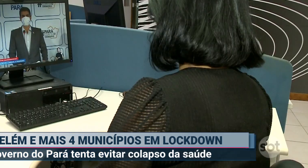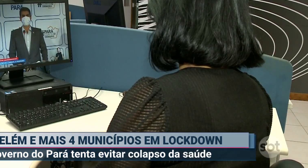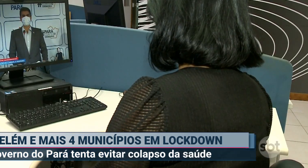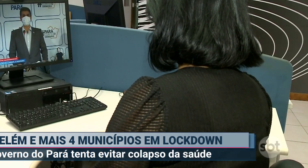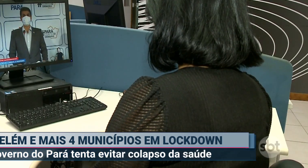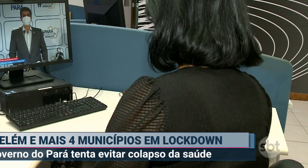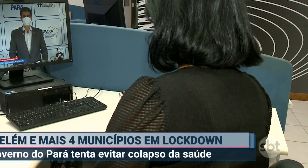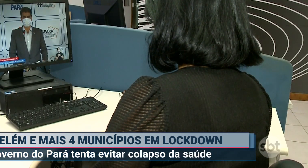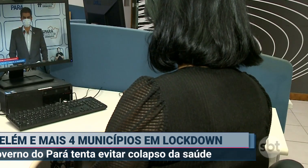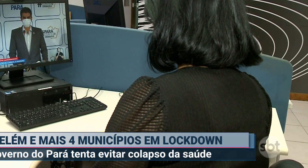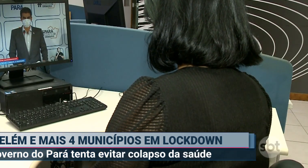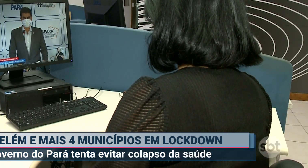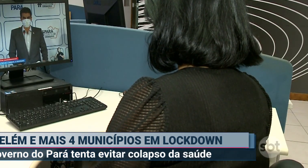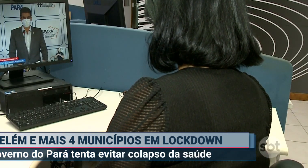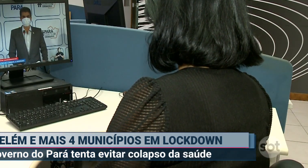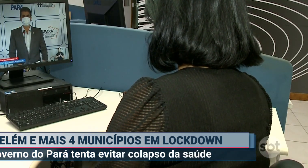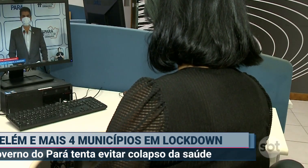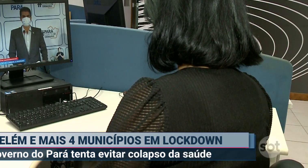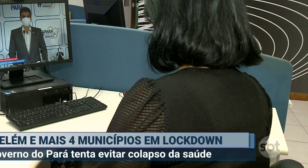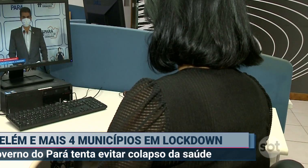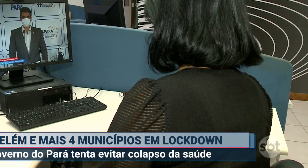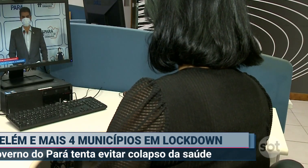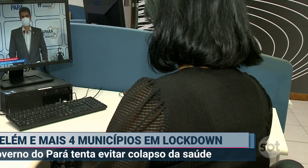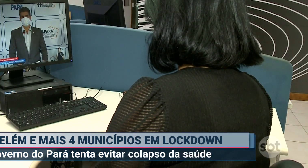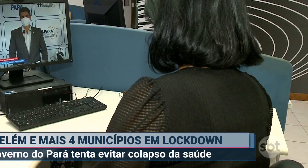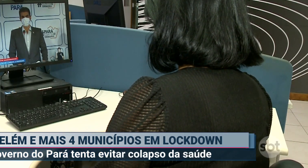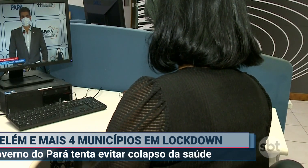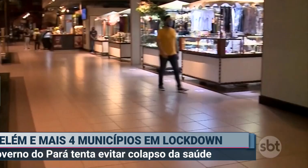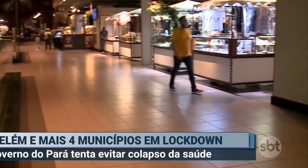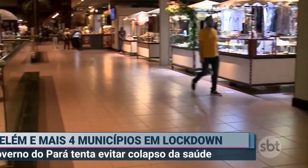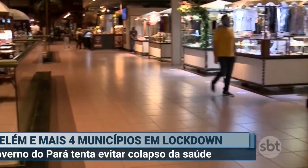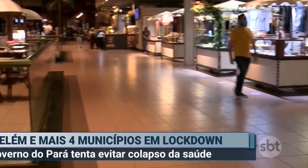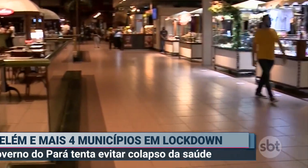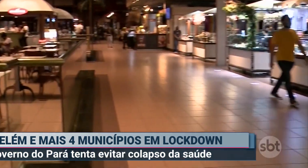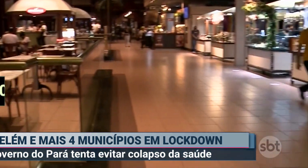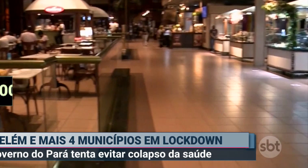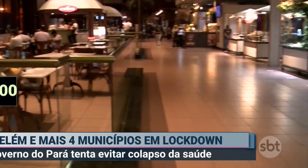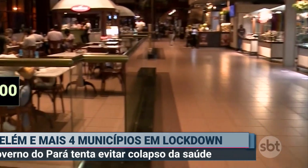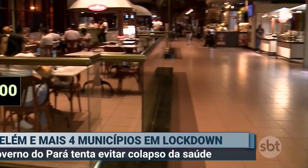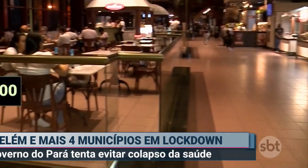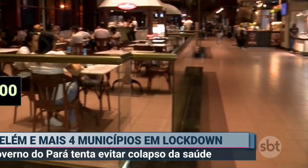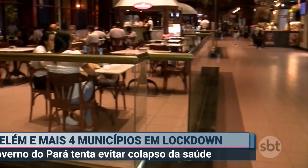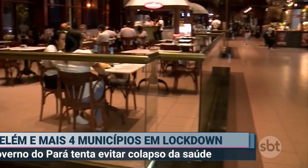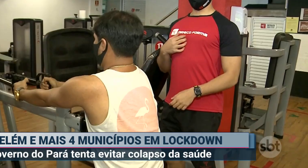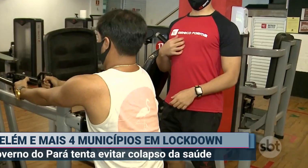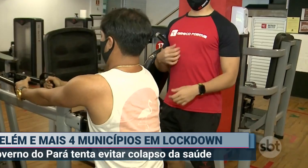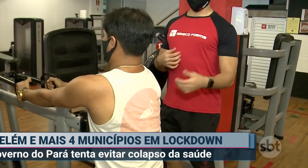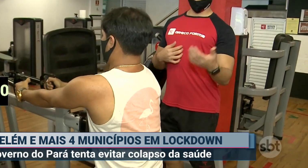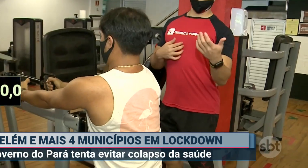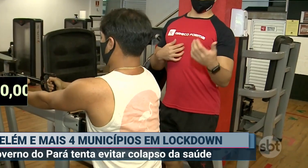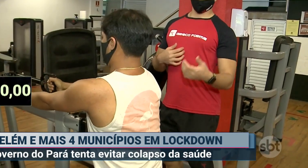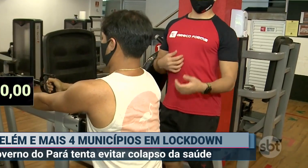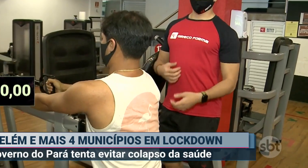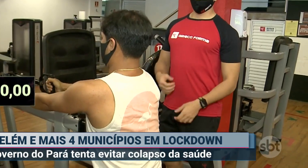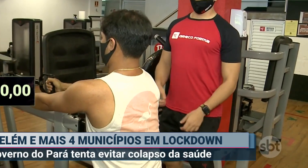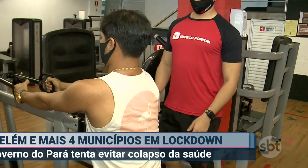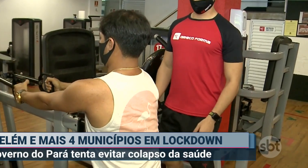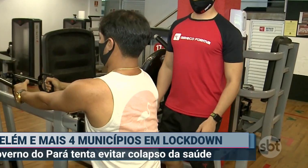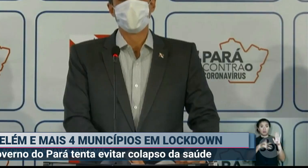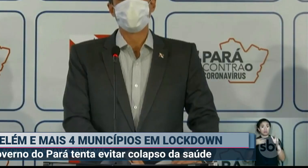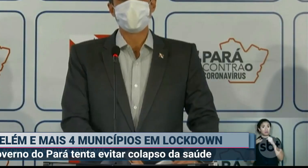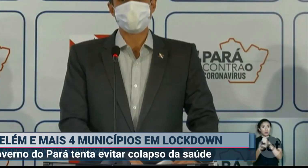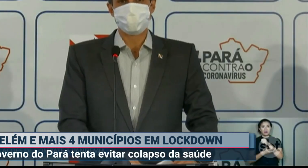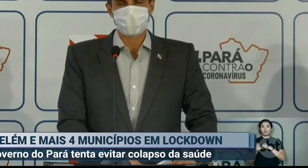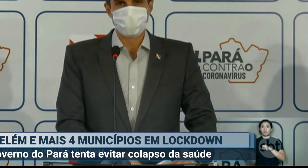anunciou um pacote de 500 milhões de reais para pagamento de auxílio autônomos donos de bares restaurantes e academias